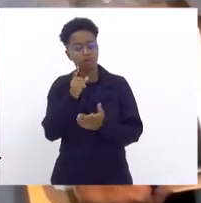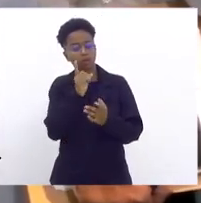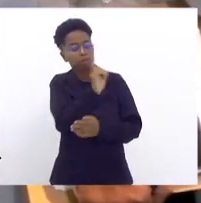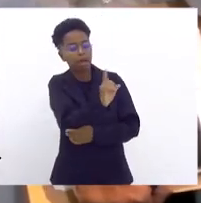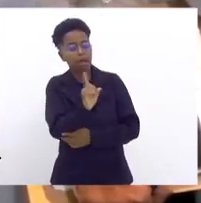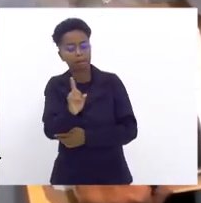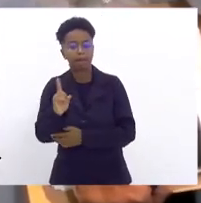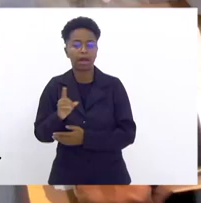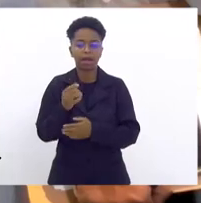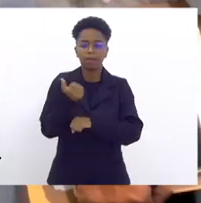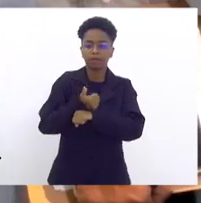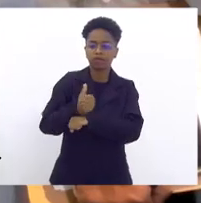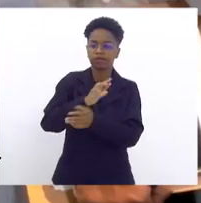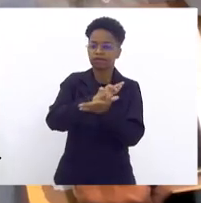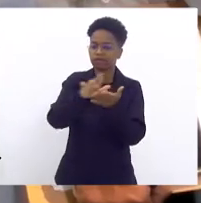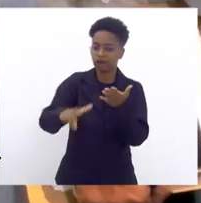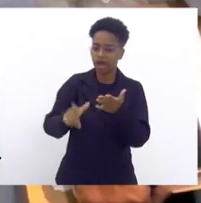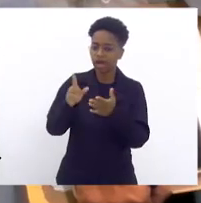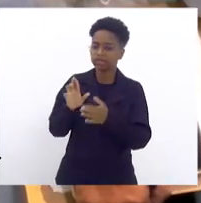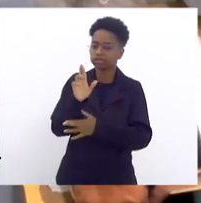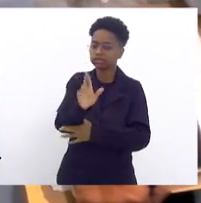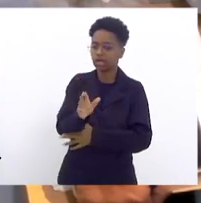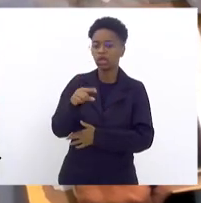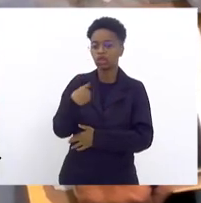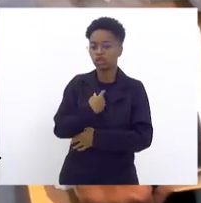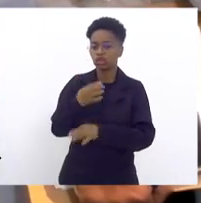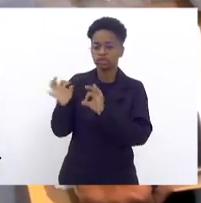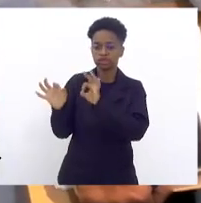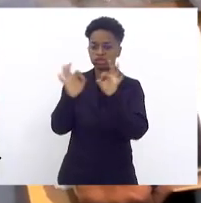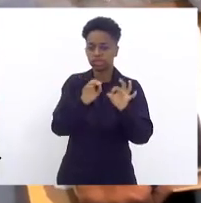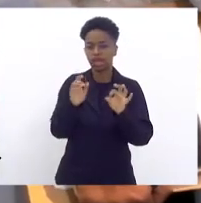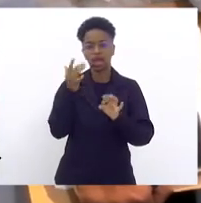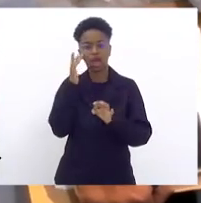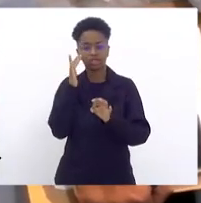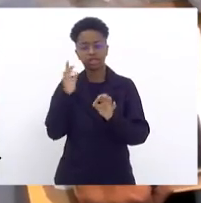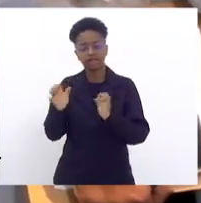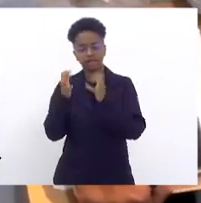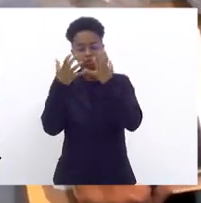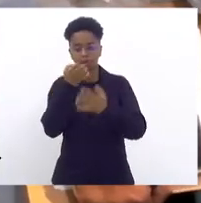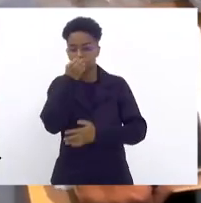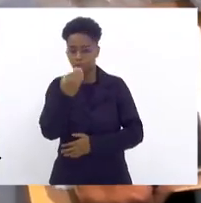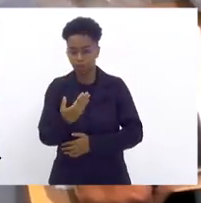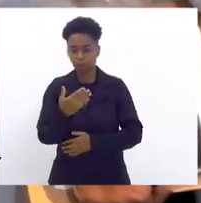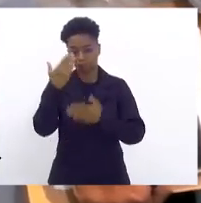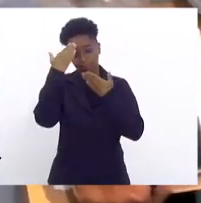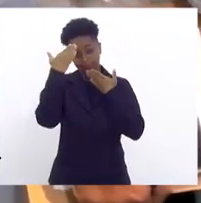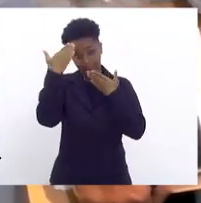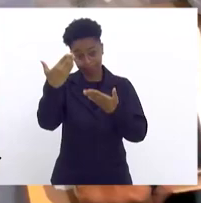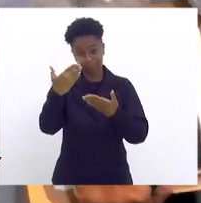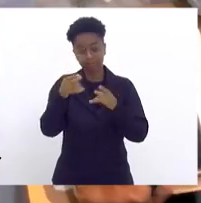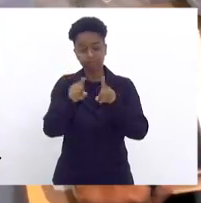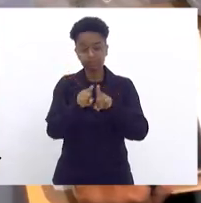de profissionais para a gente para a gente ouvir que eu acho que vai ser um evento com certeza muito bom agradecer